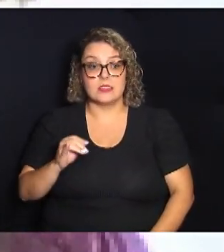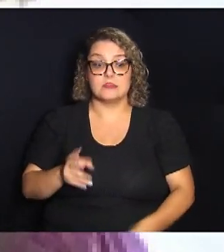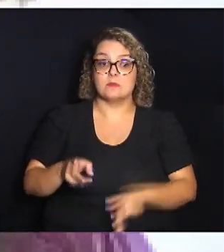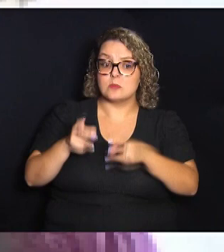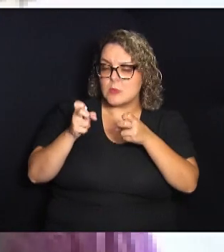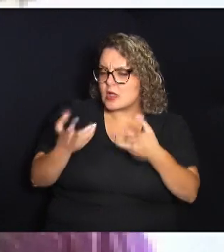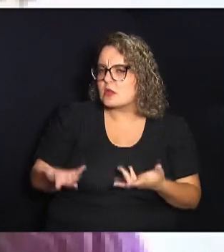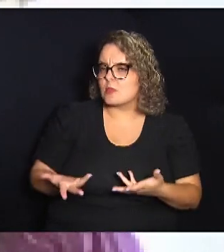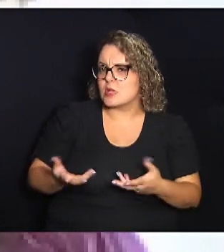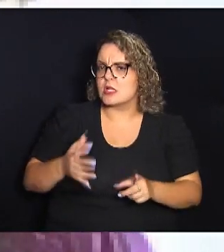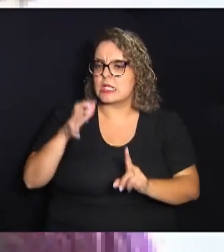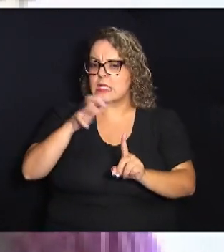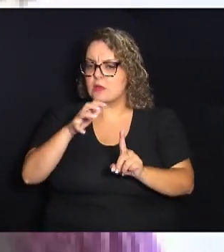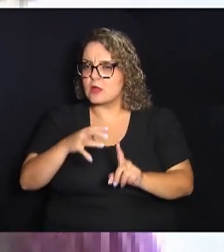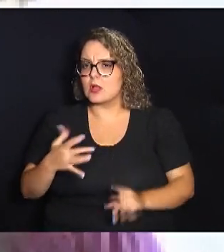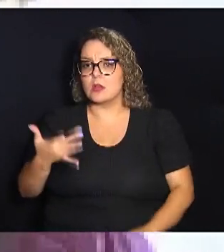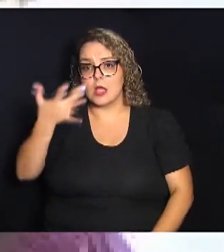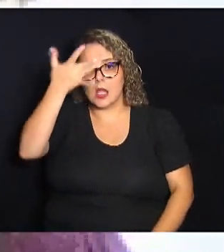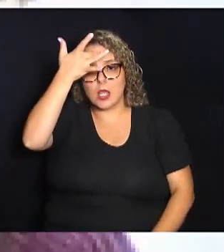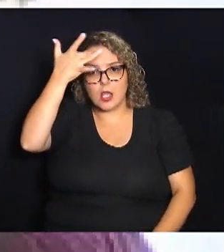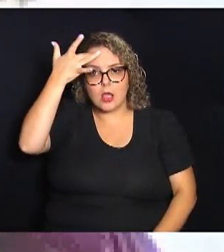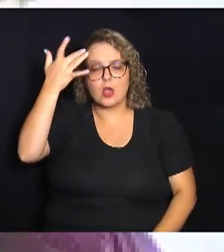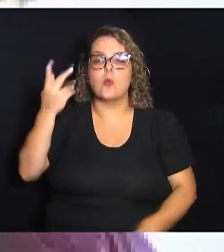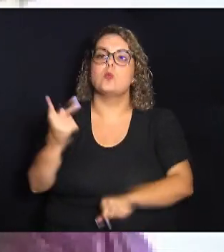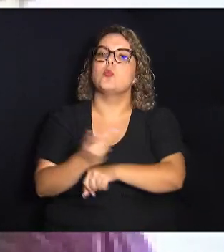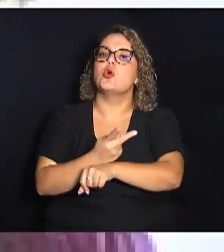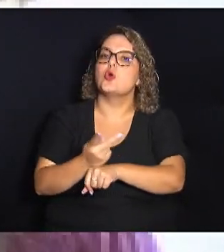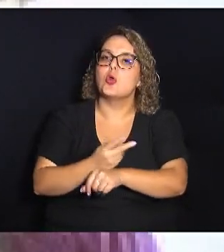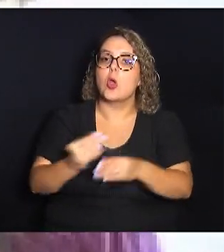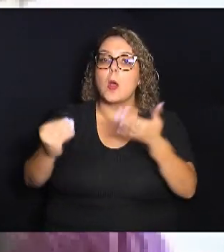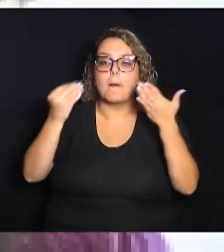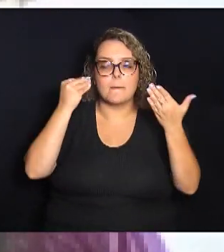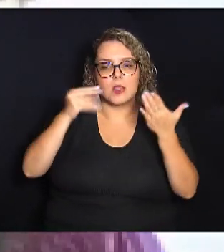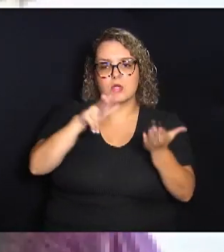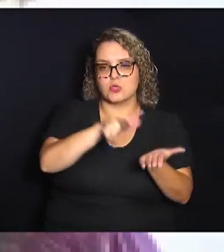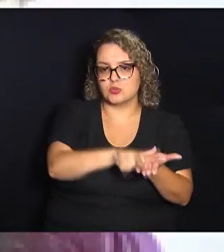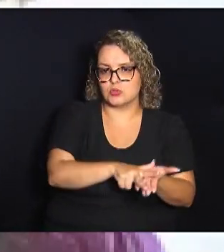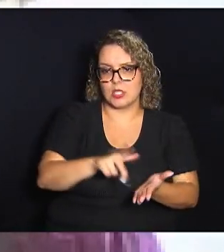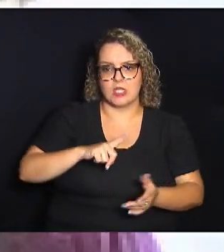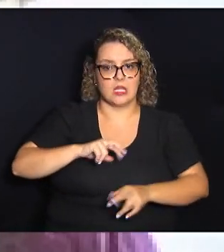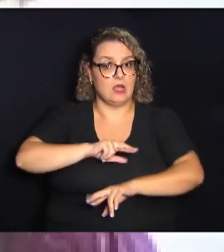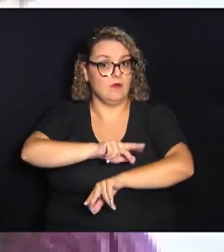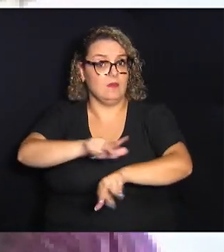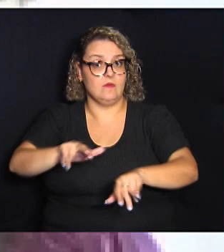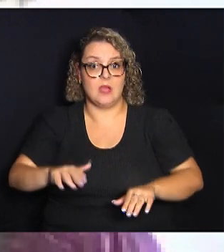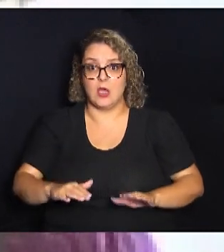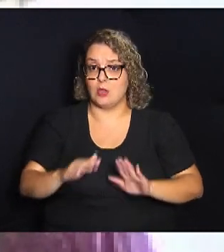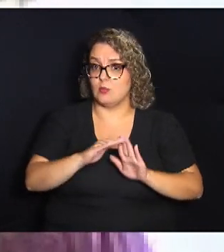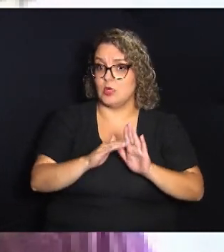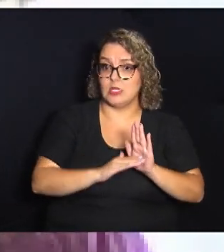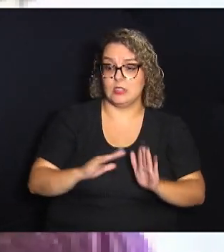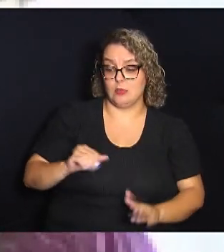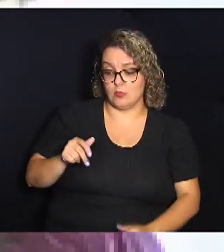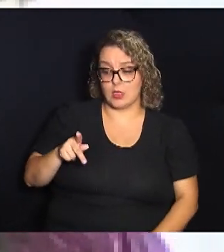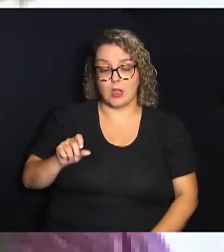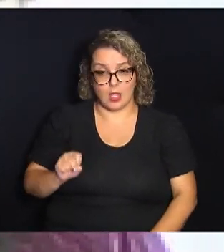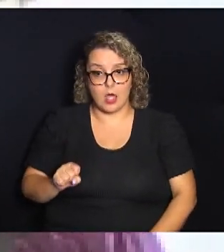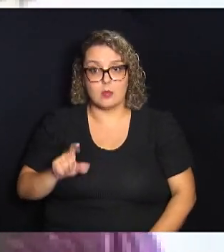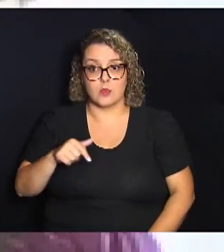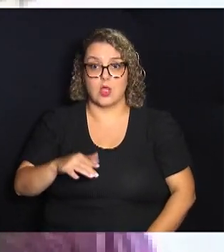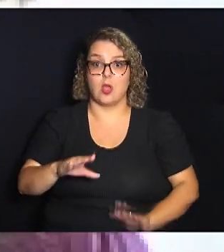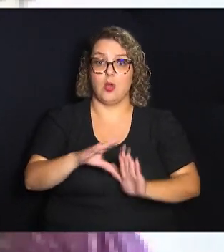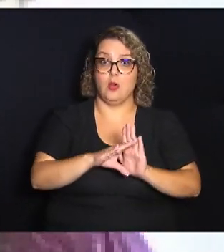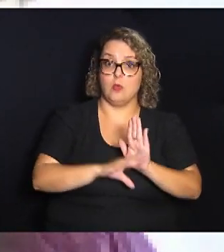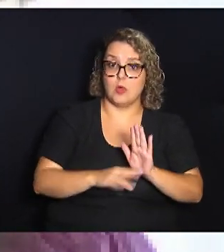que isso está afetando a sua saúde mental, busque psicoterapia. Existem muitos programas, existe o CAPS, né, que é um programa ligado